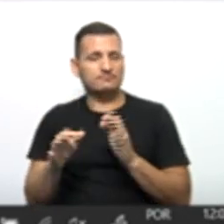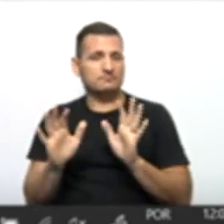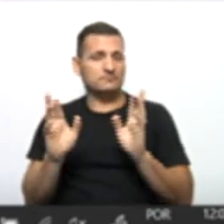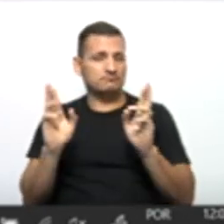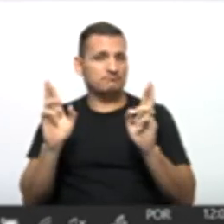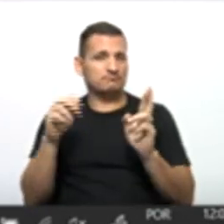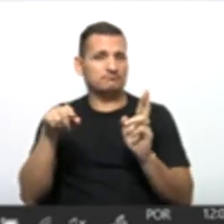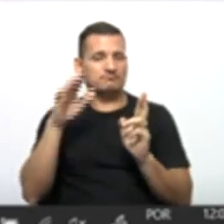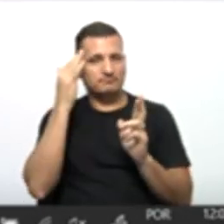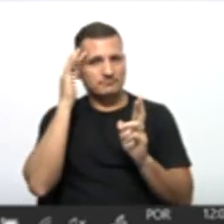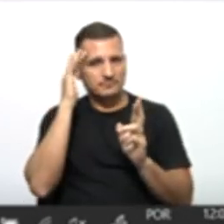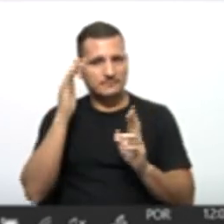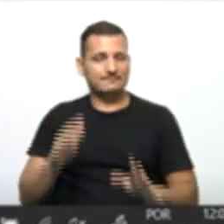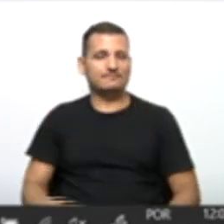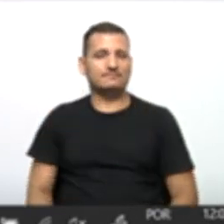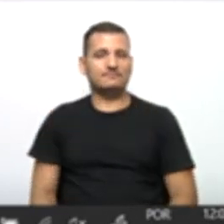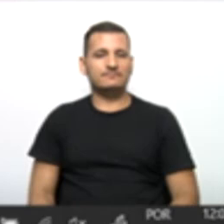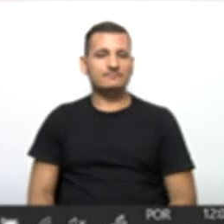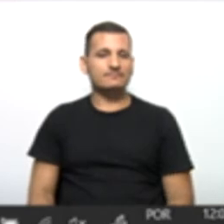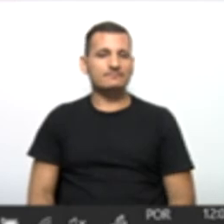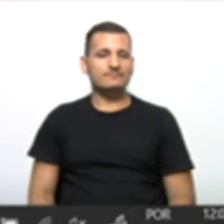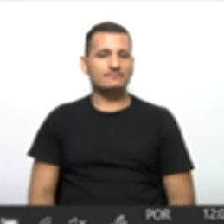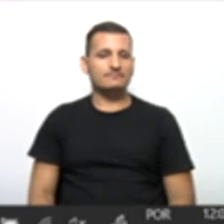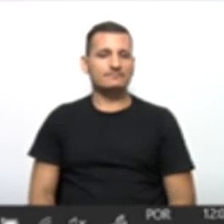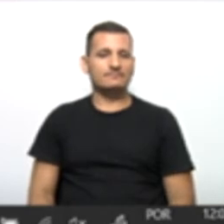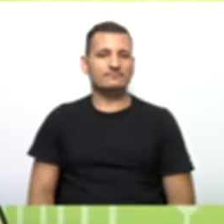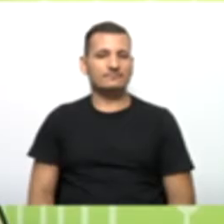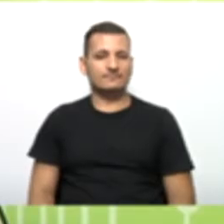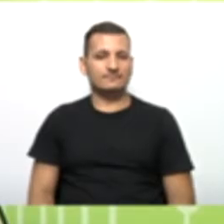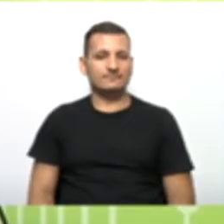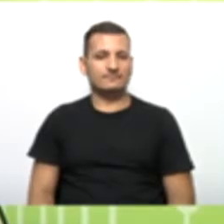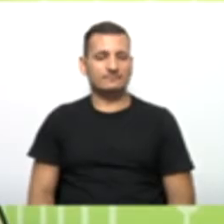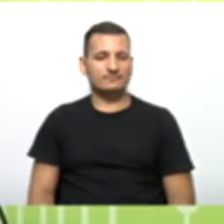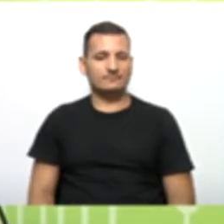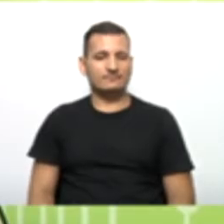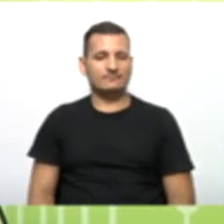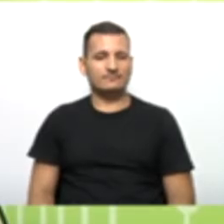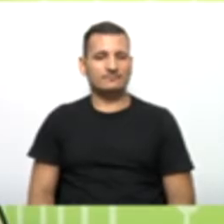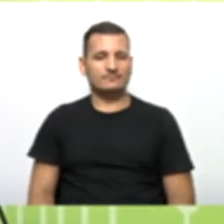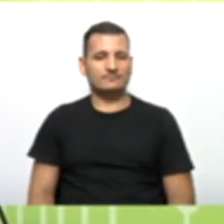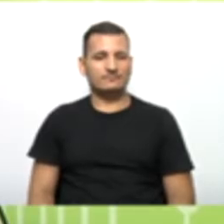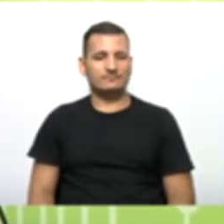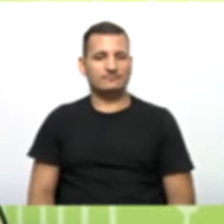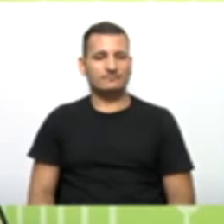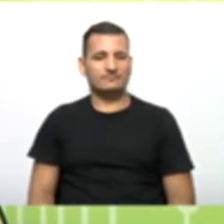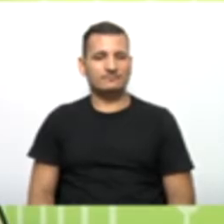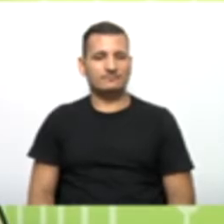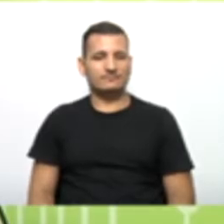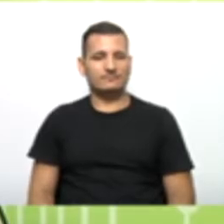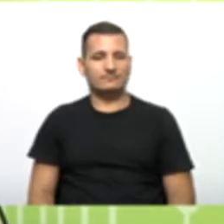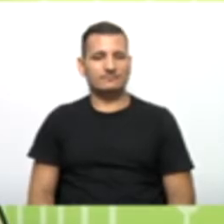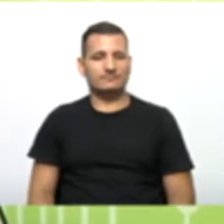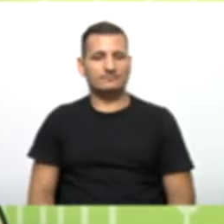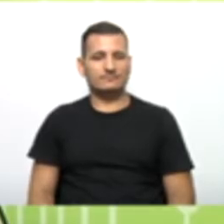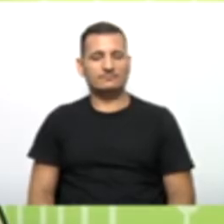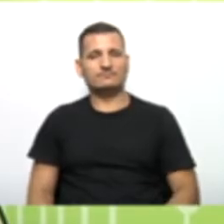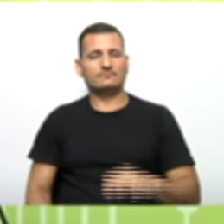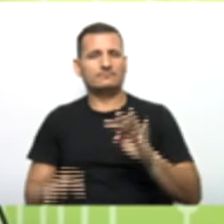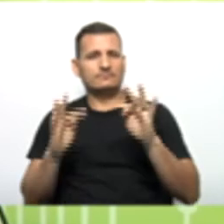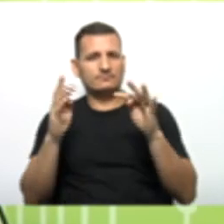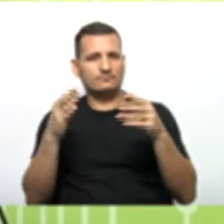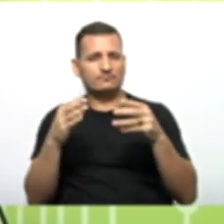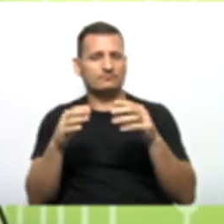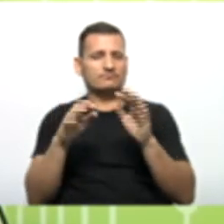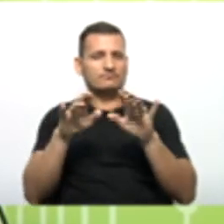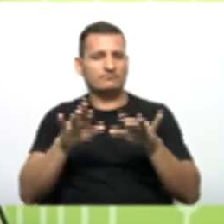compreender tudo o que a gente está vendo até hoje na nossa aula eu sei que são muitos códigos